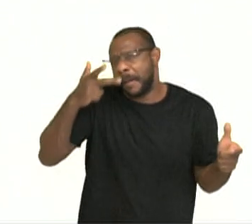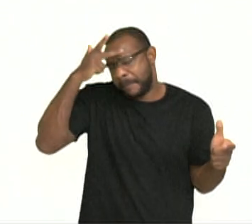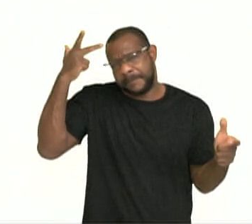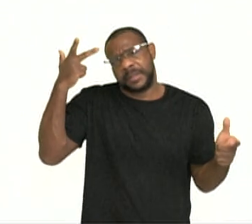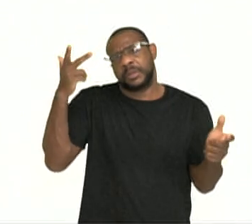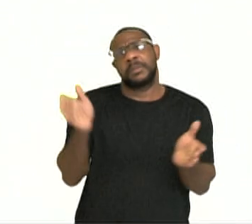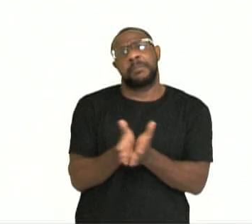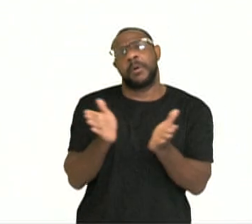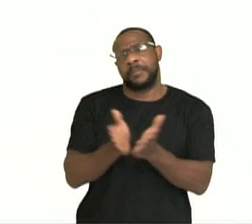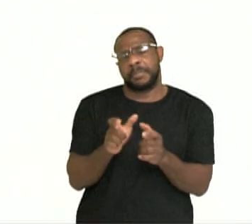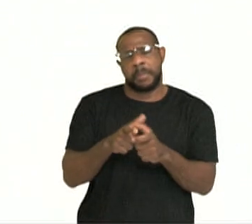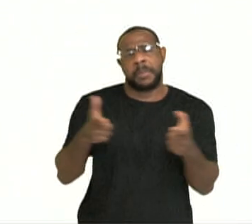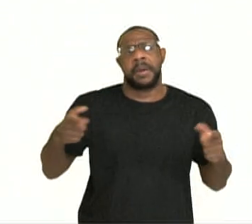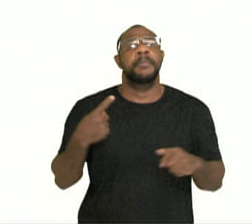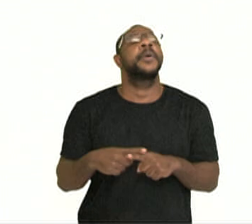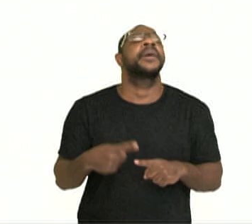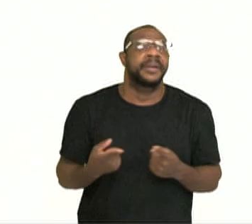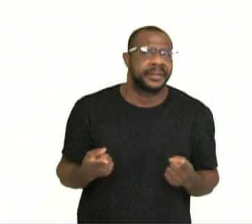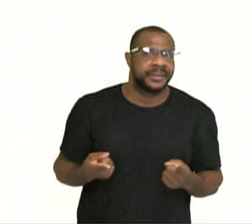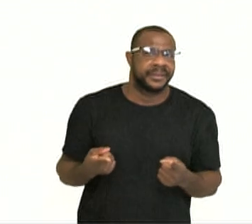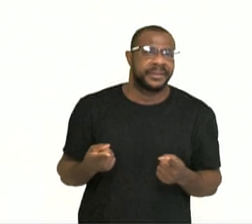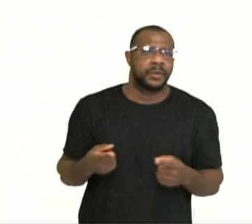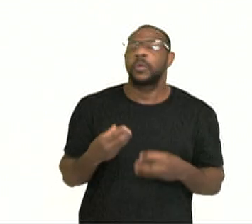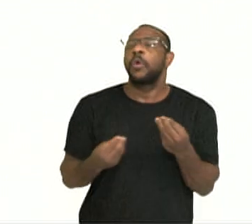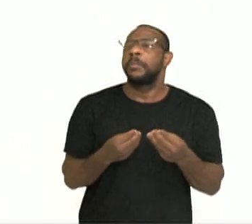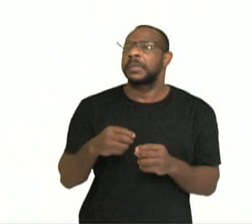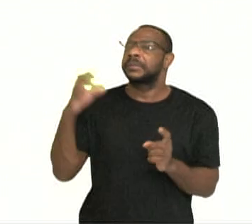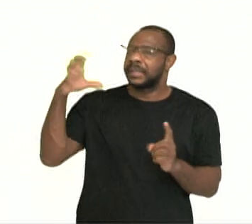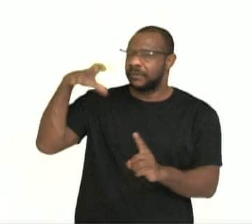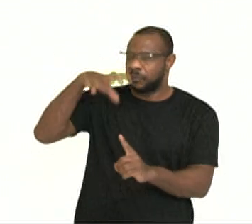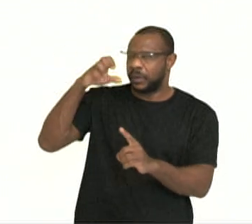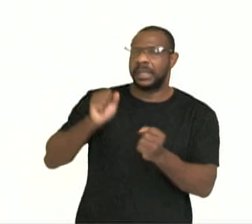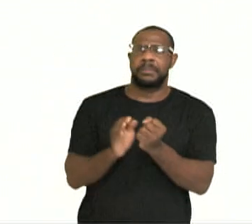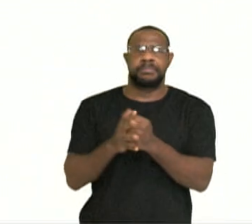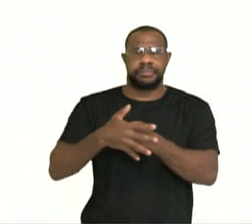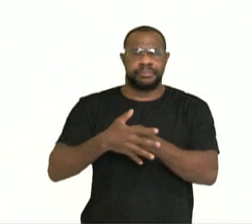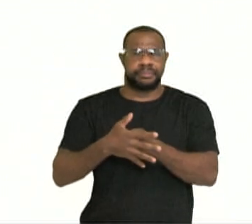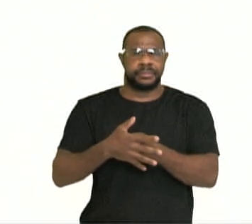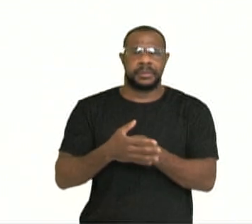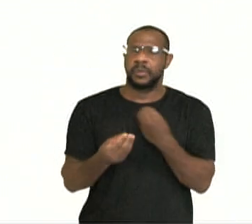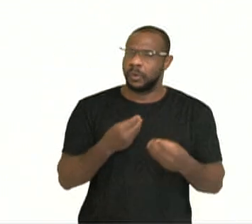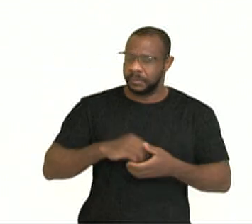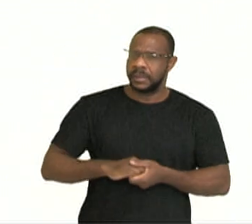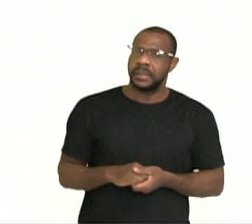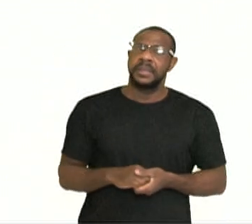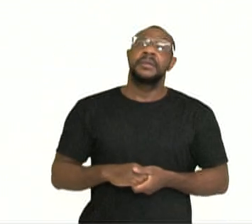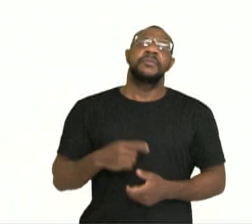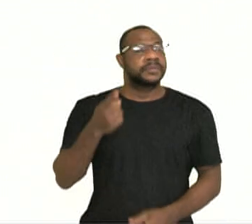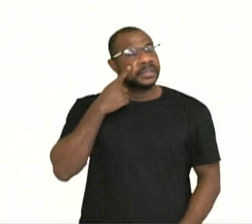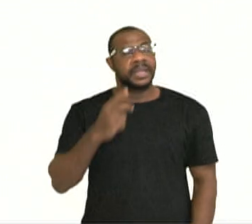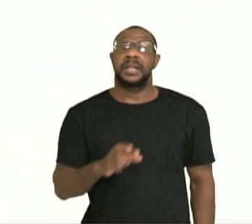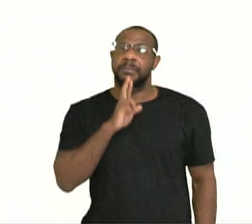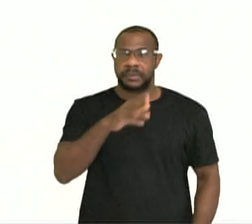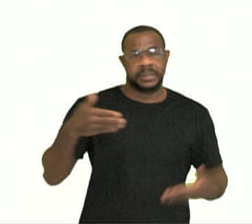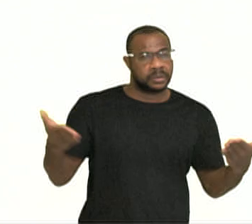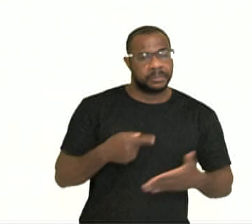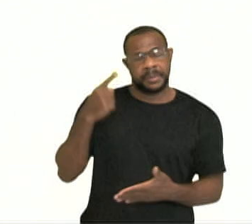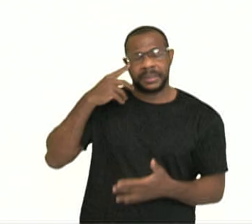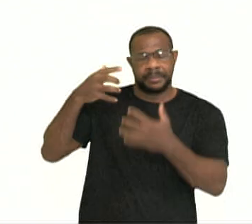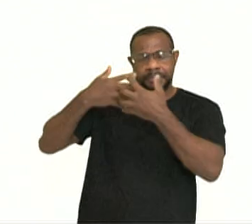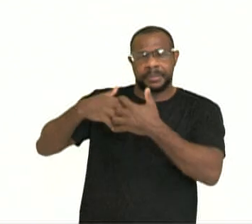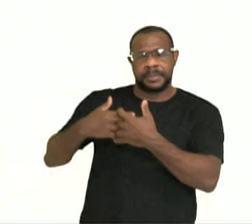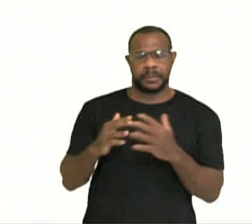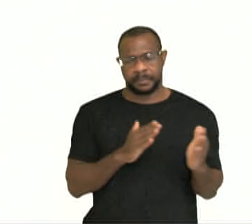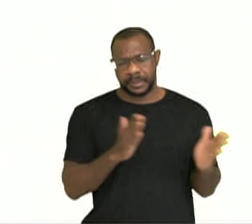no mundo? Então, são três questionamentos ali bem importantes e vamos tentar respondê-los e refletir sobre eles ao longo da